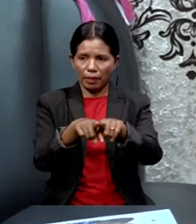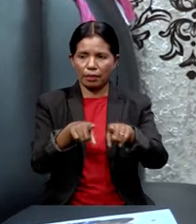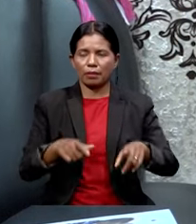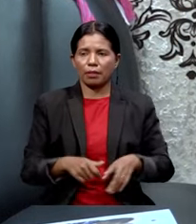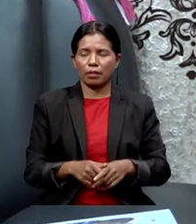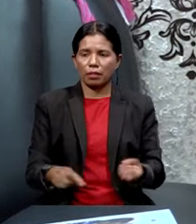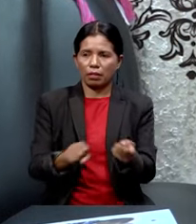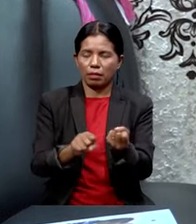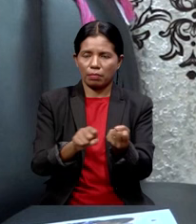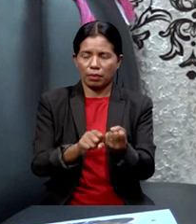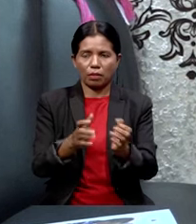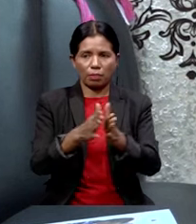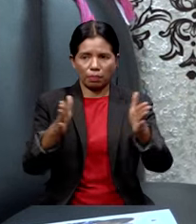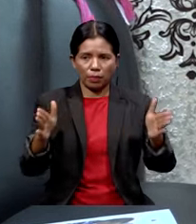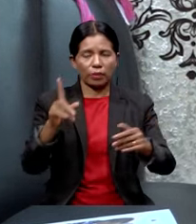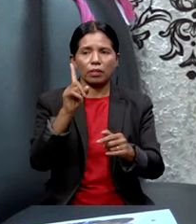contribuição nida ke